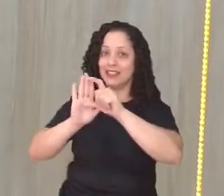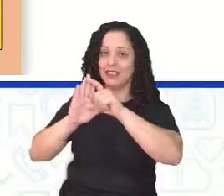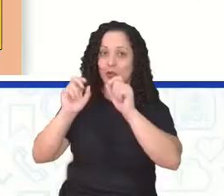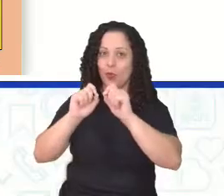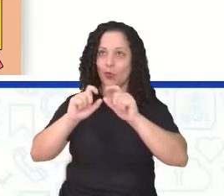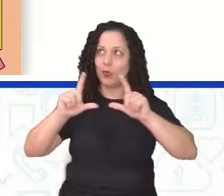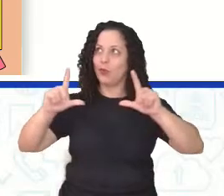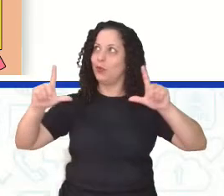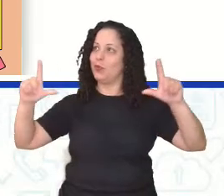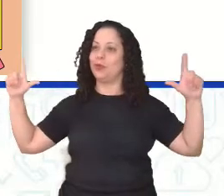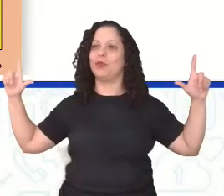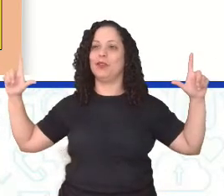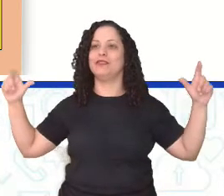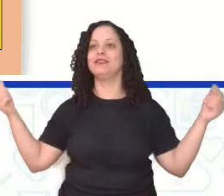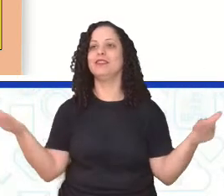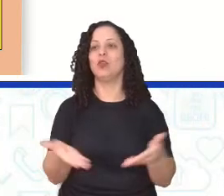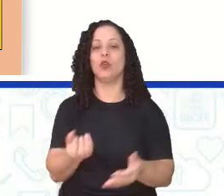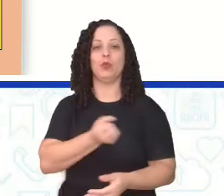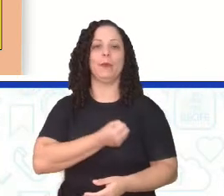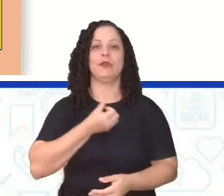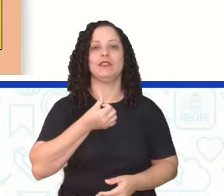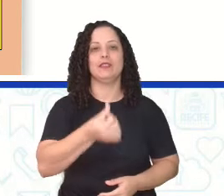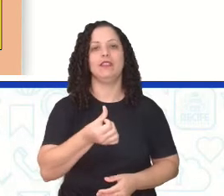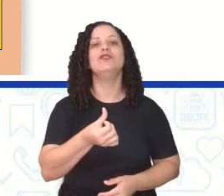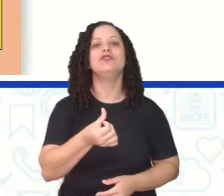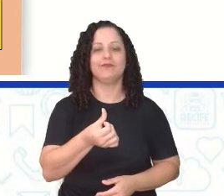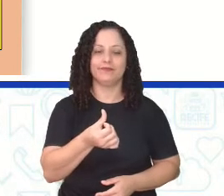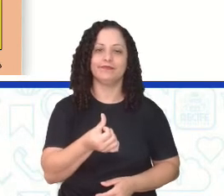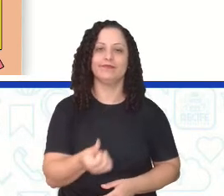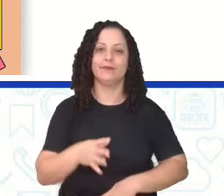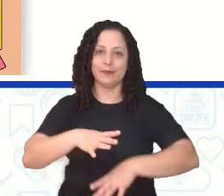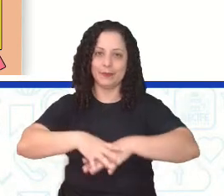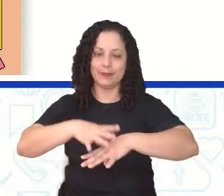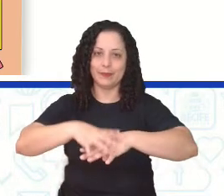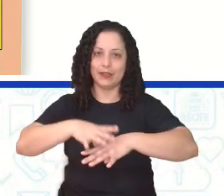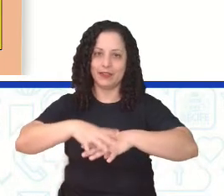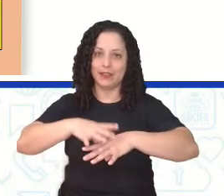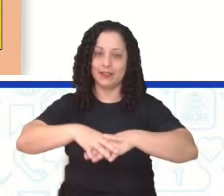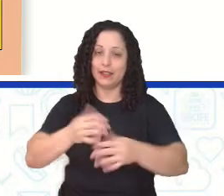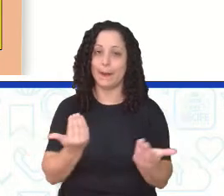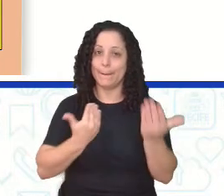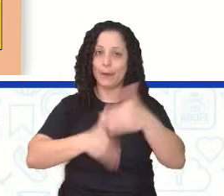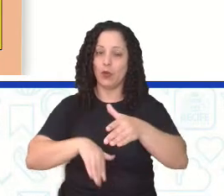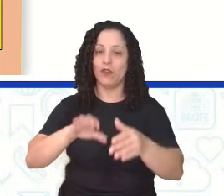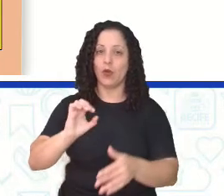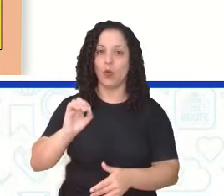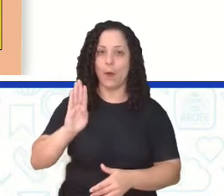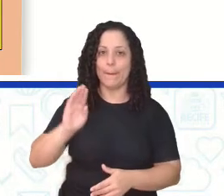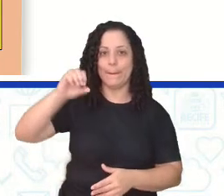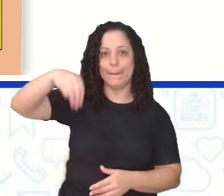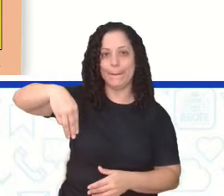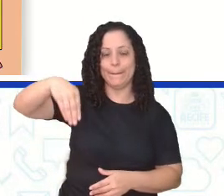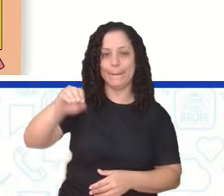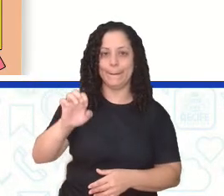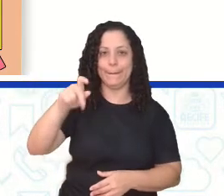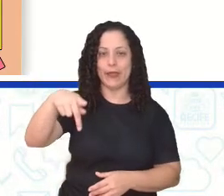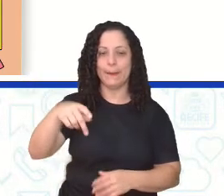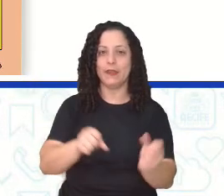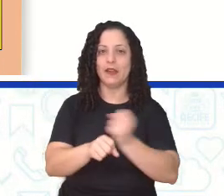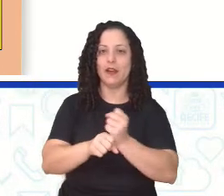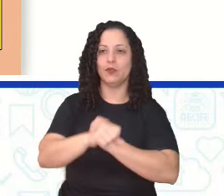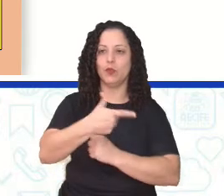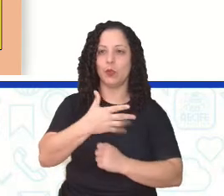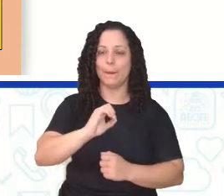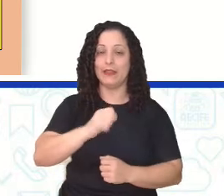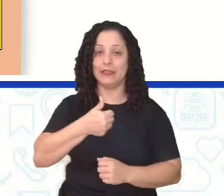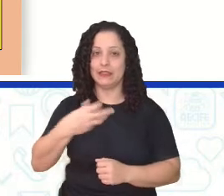aqui, porque é a questão 6 do nível 1 da prova da OBMEP de 2013. Primeira fase,